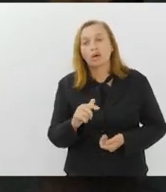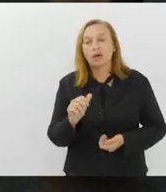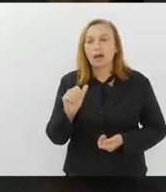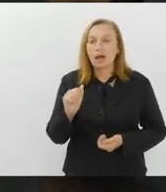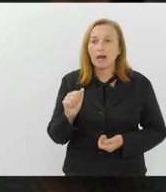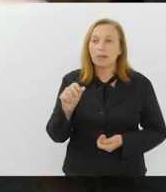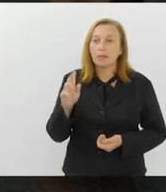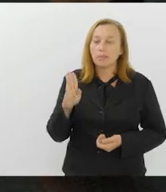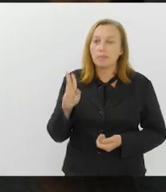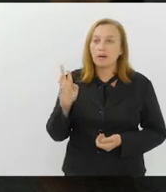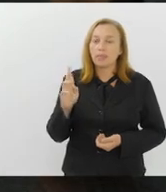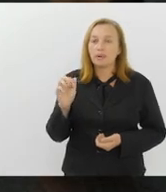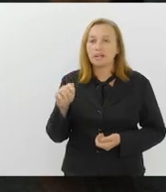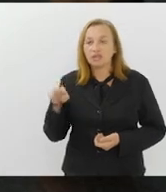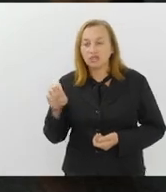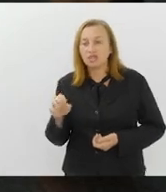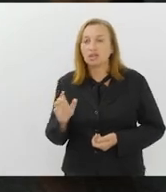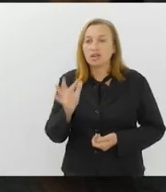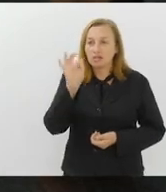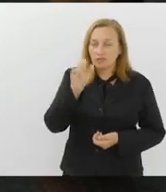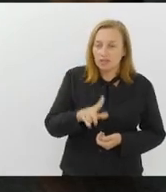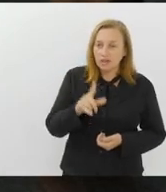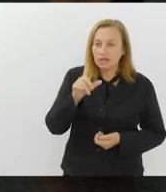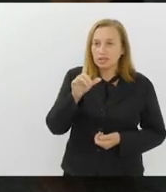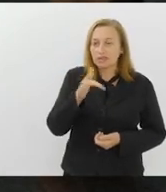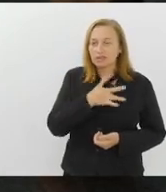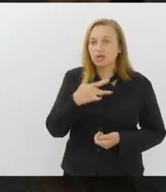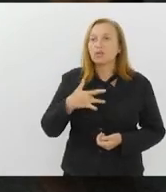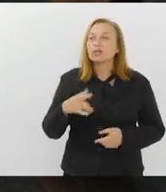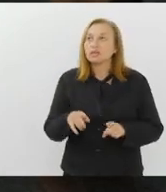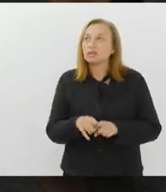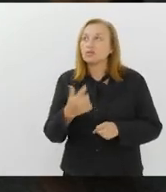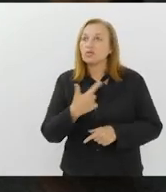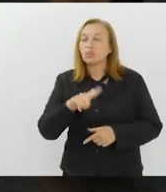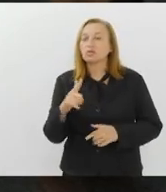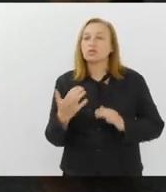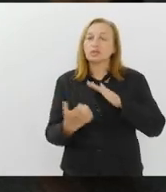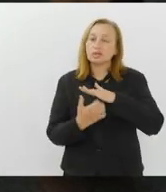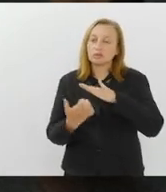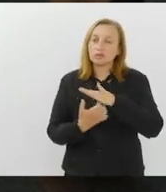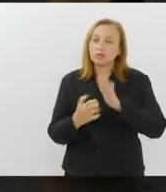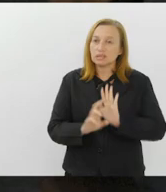Abranges, estavam a Fena Saúde e tínhamos representantes também de algumas empresas.